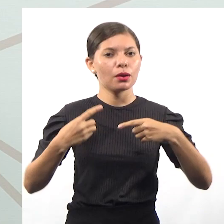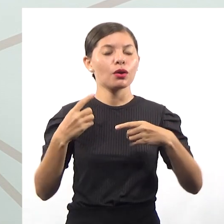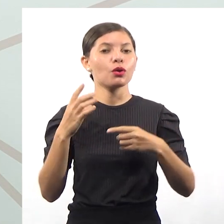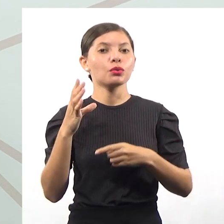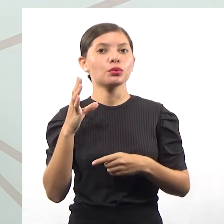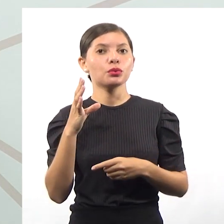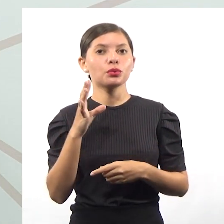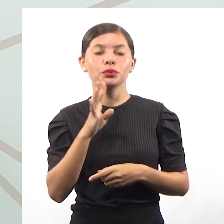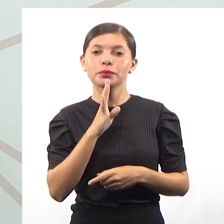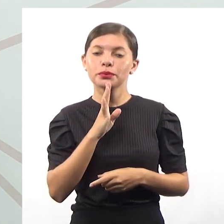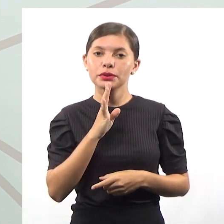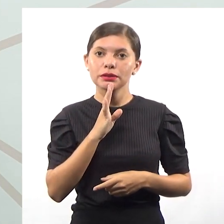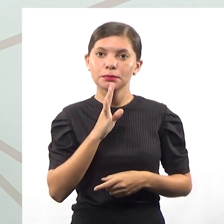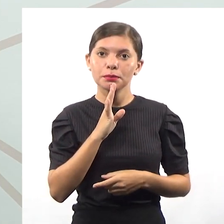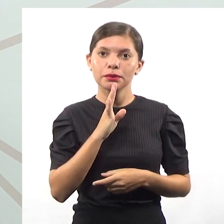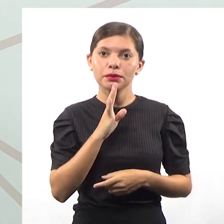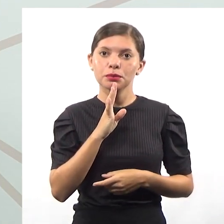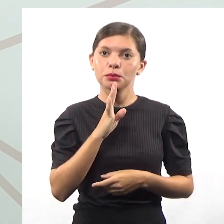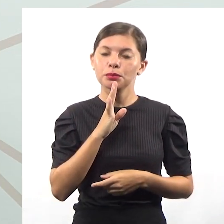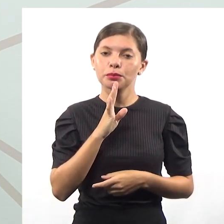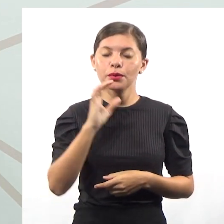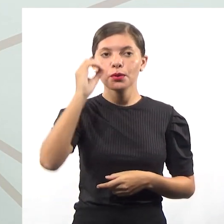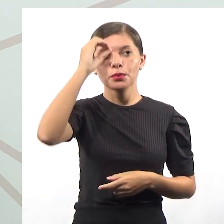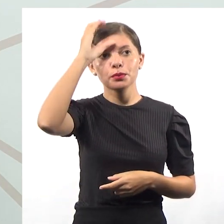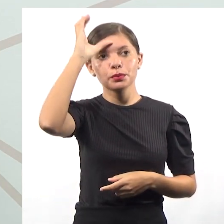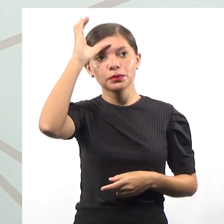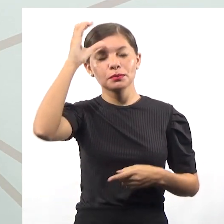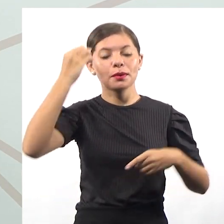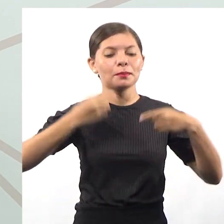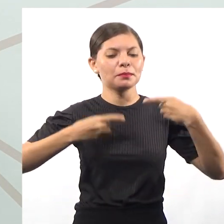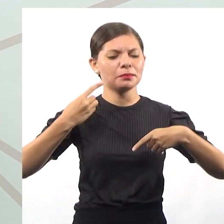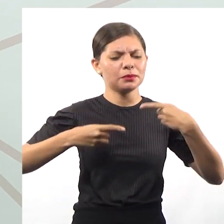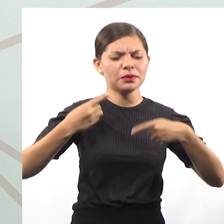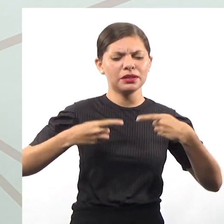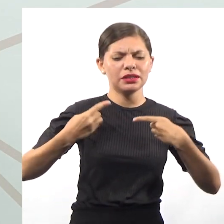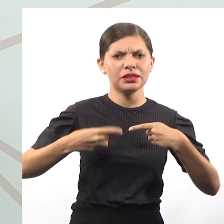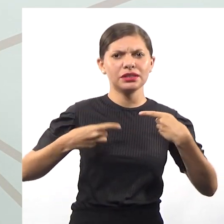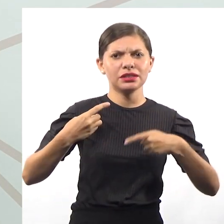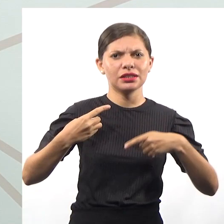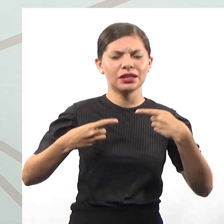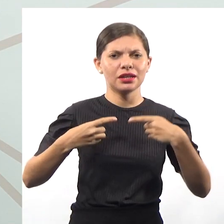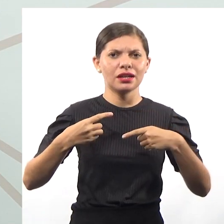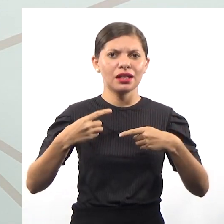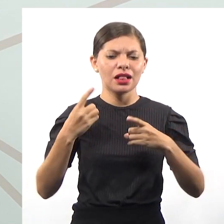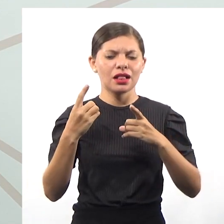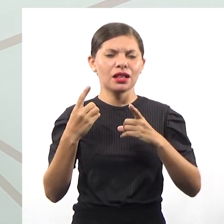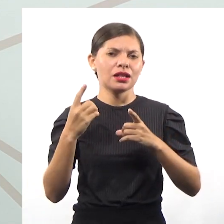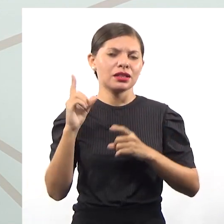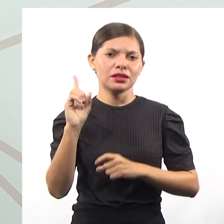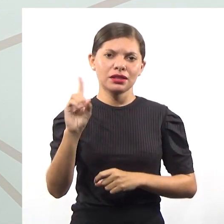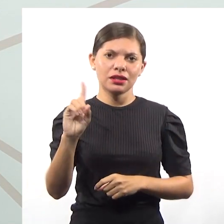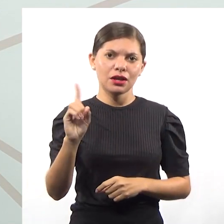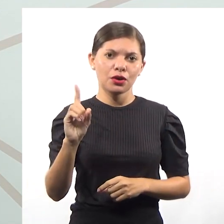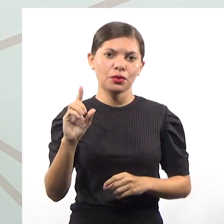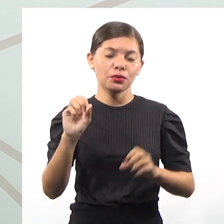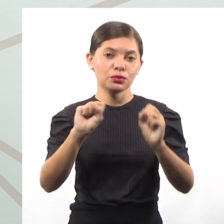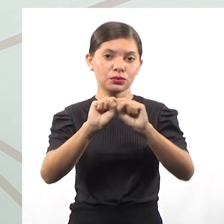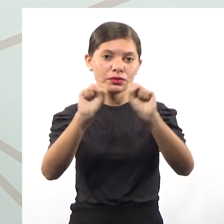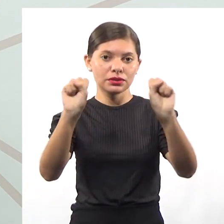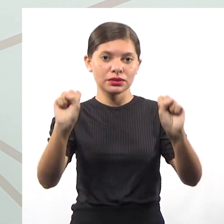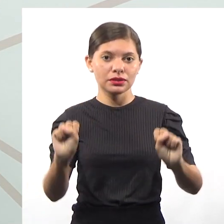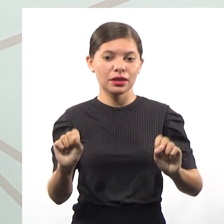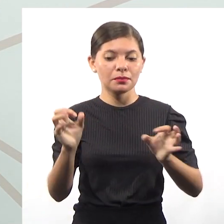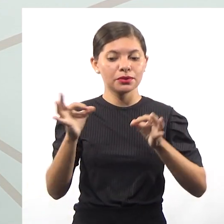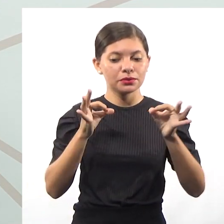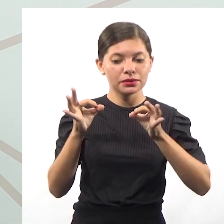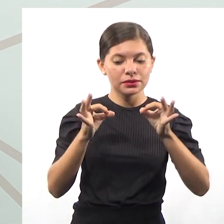conhecimento político da sociedade. Lembrando que aqui nós não estamos falando de política partidária, mas sim do sistema